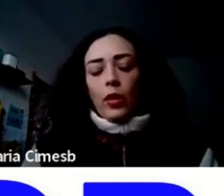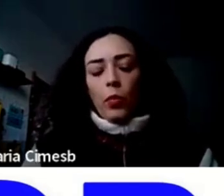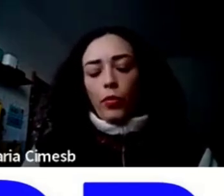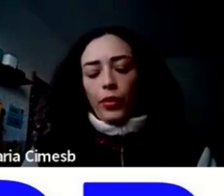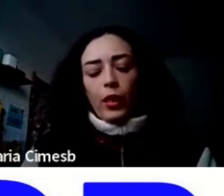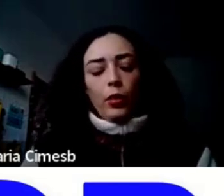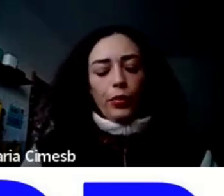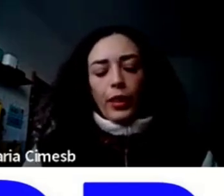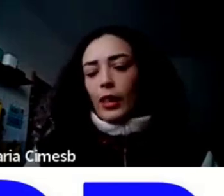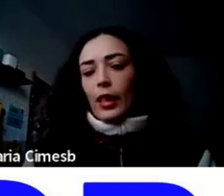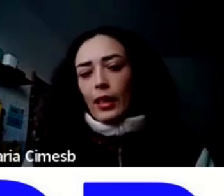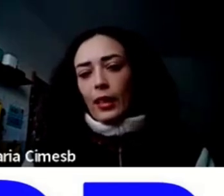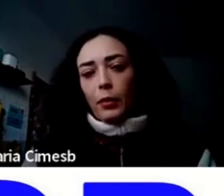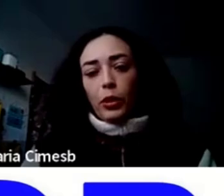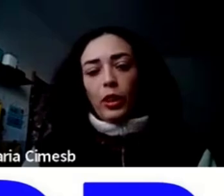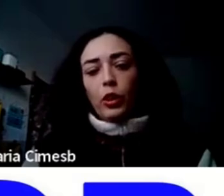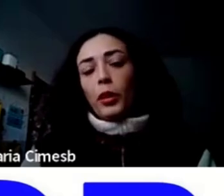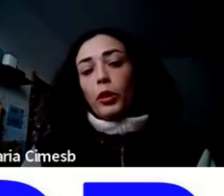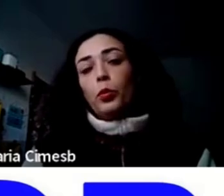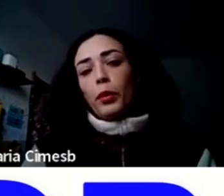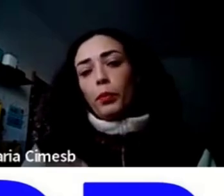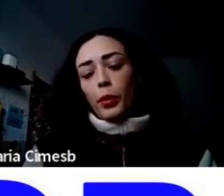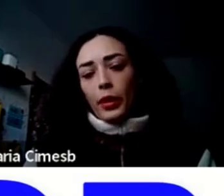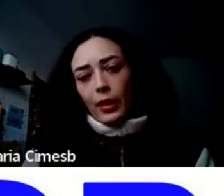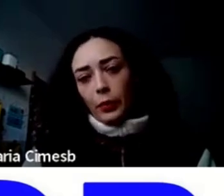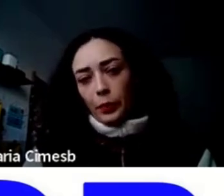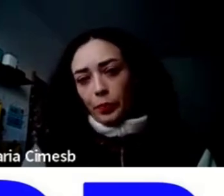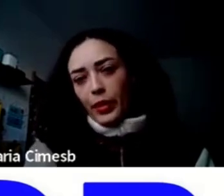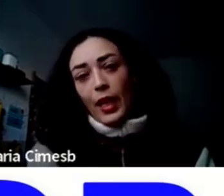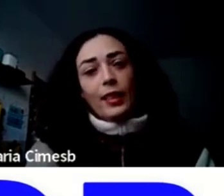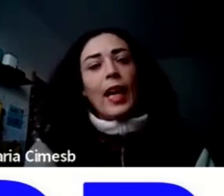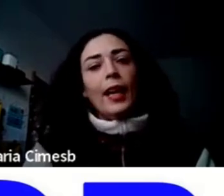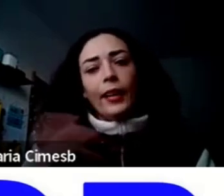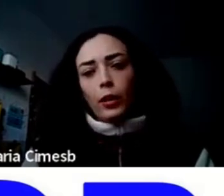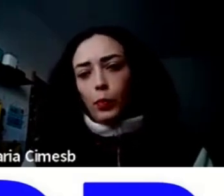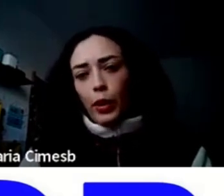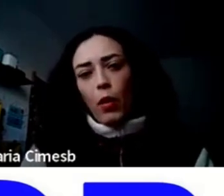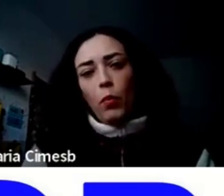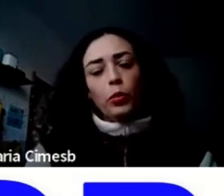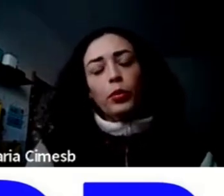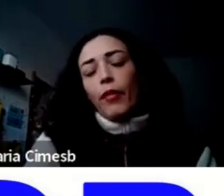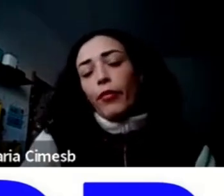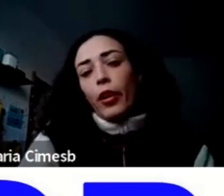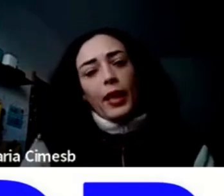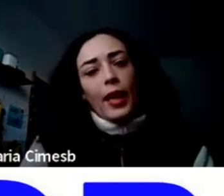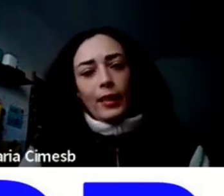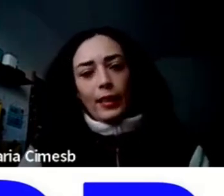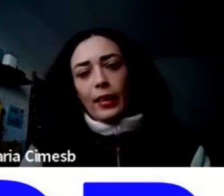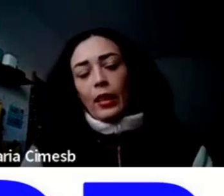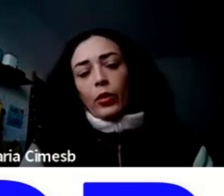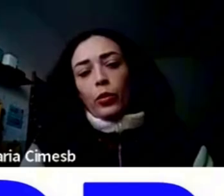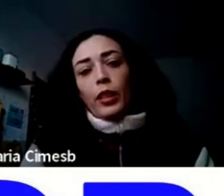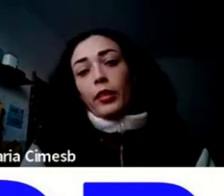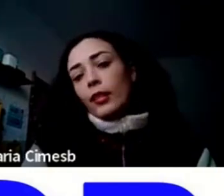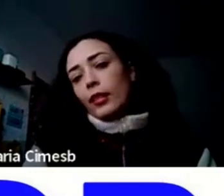vai acontecer com meu filho ou filha, e assim por diante, uma super proteção. E eles querem explorar o mundo da forma